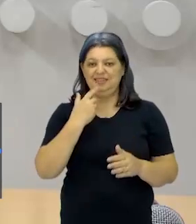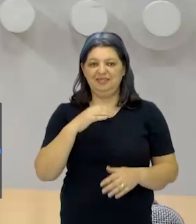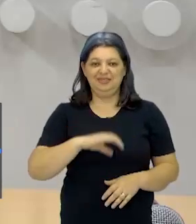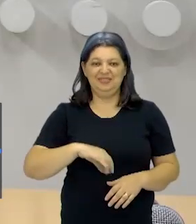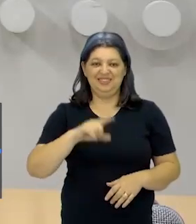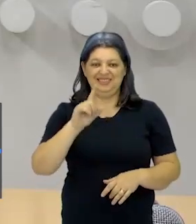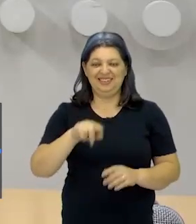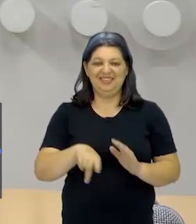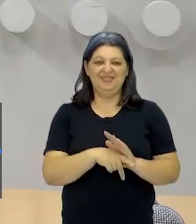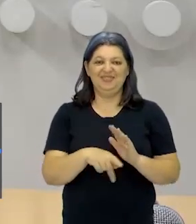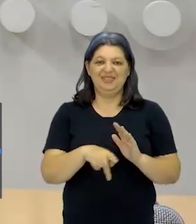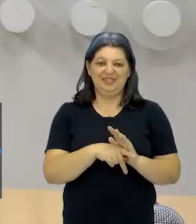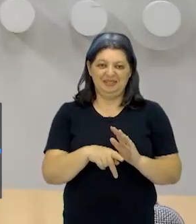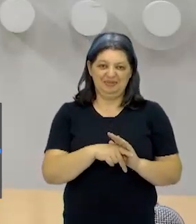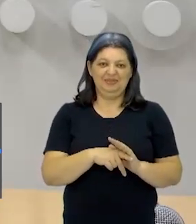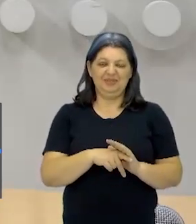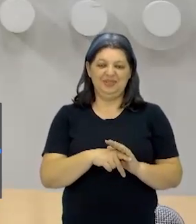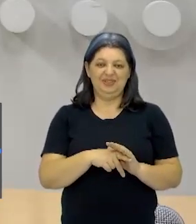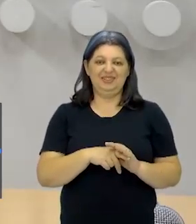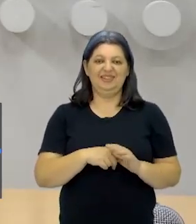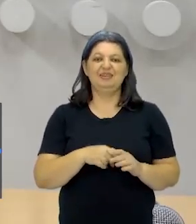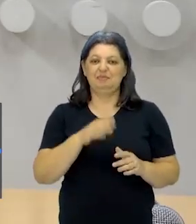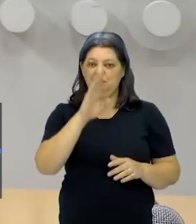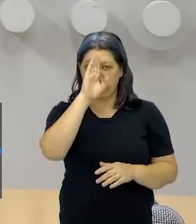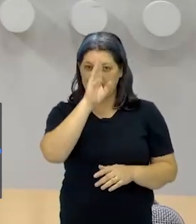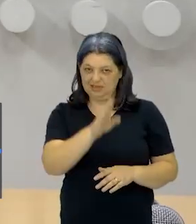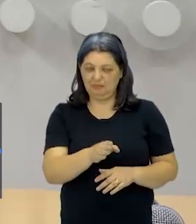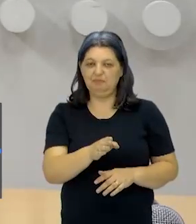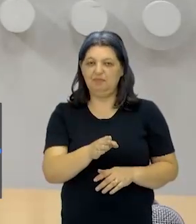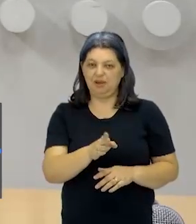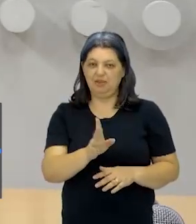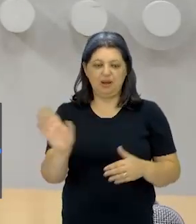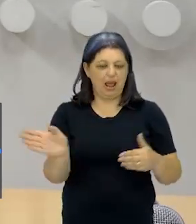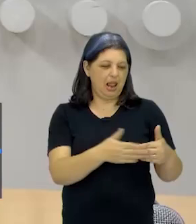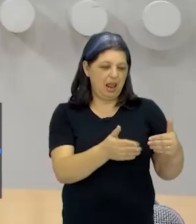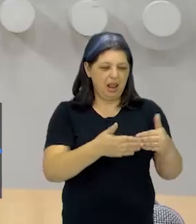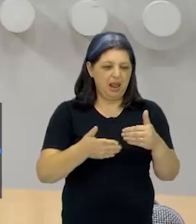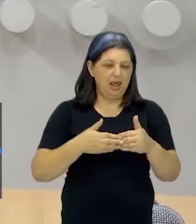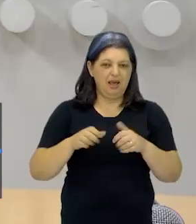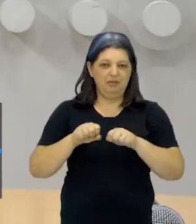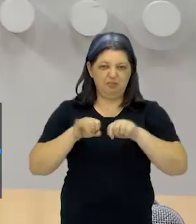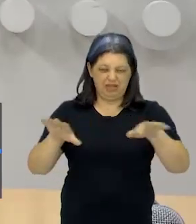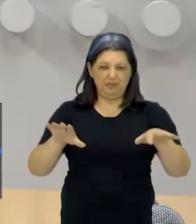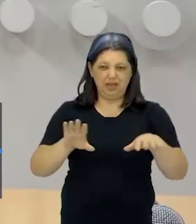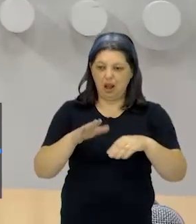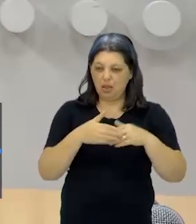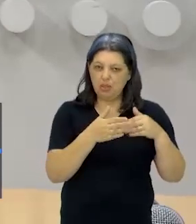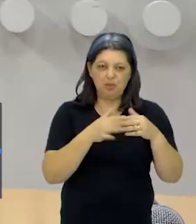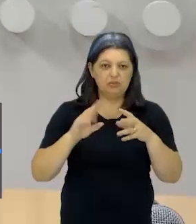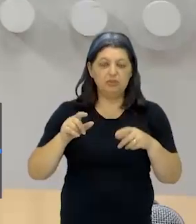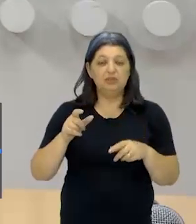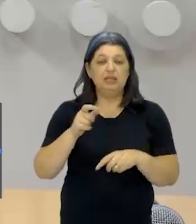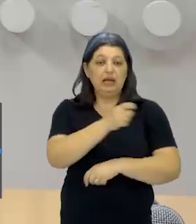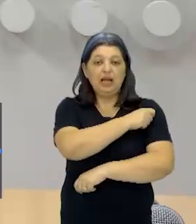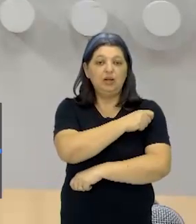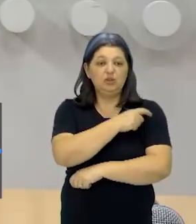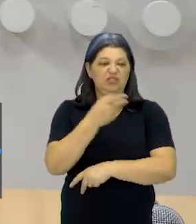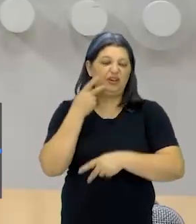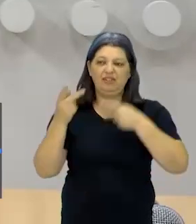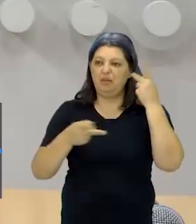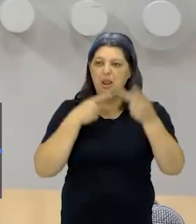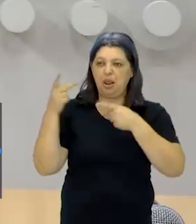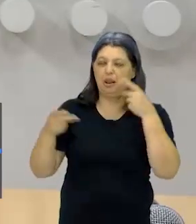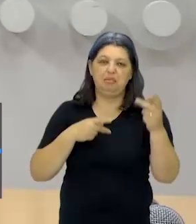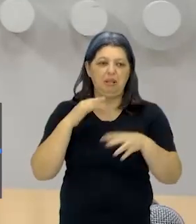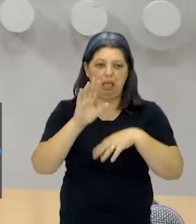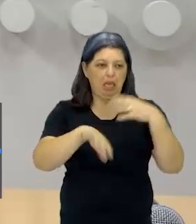uma rede social, principalmente naquele período de pandemia que fechou tudo e os alunos ficavam ali, né, todos falando ao mesmo tempo, virou um grande chat,